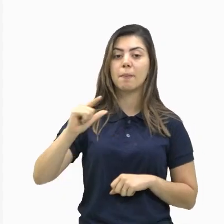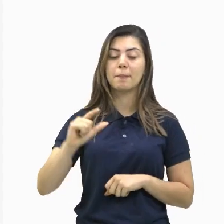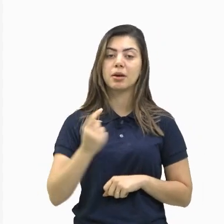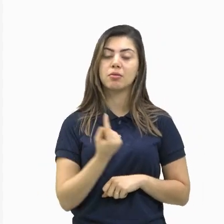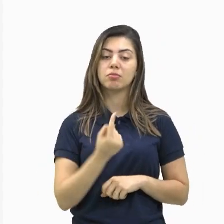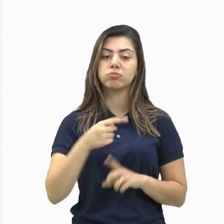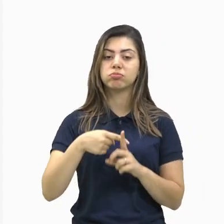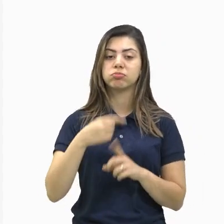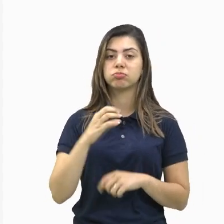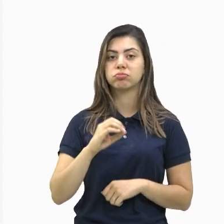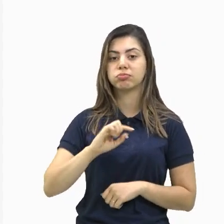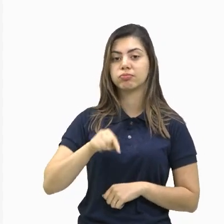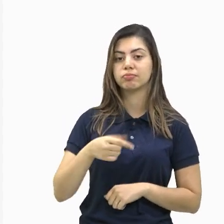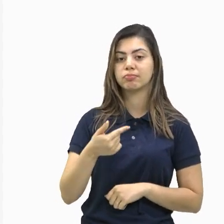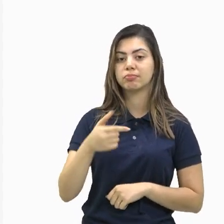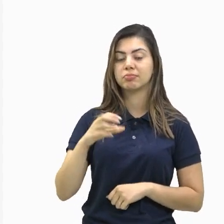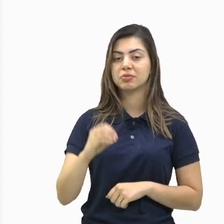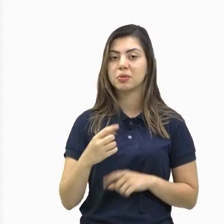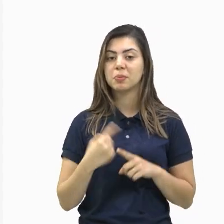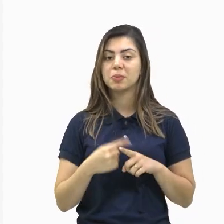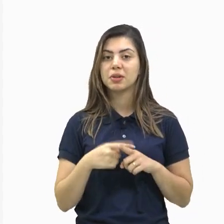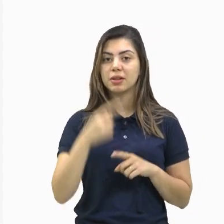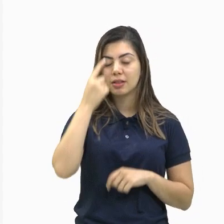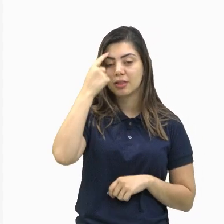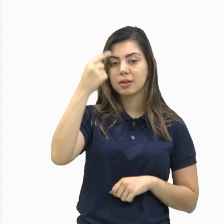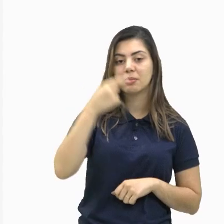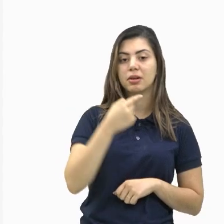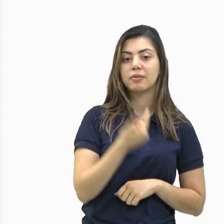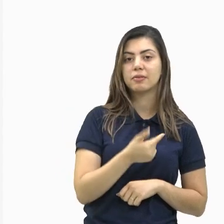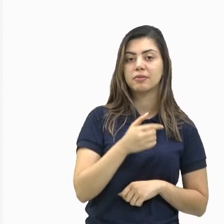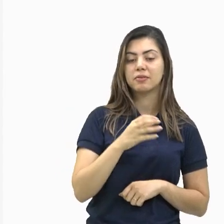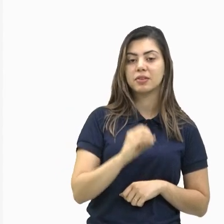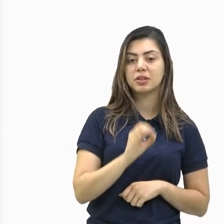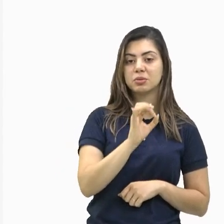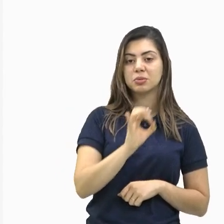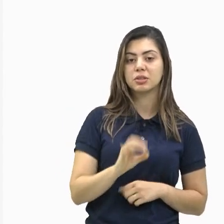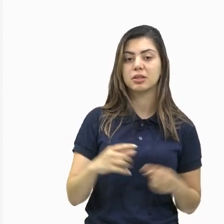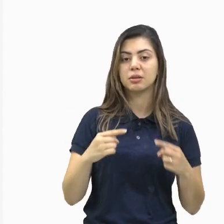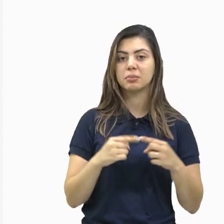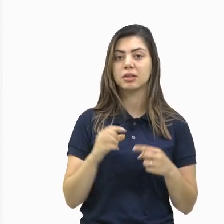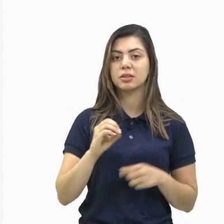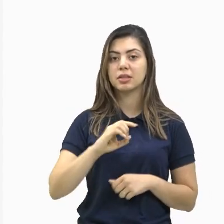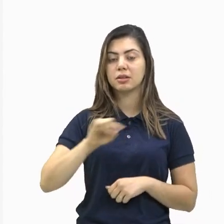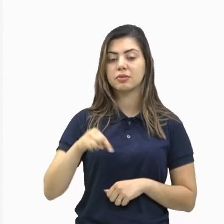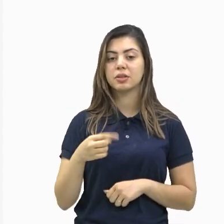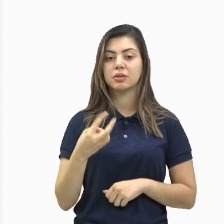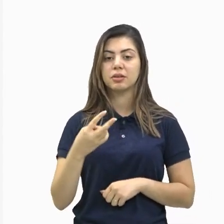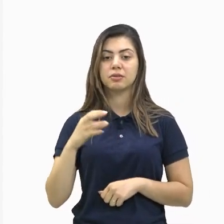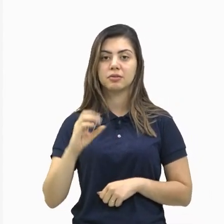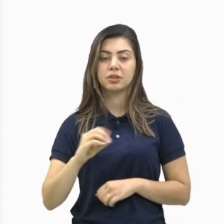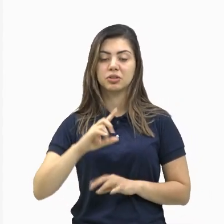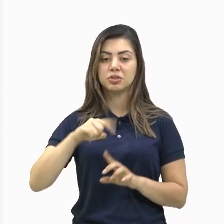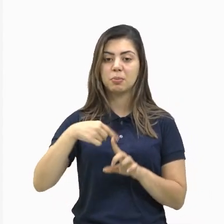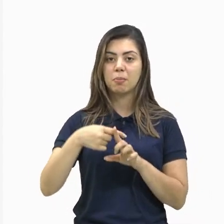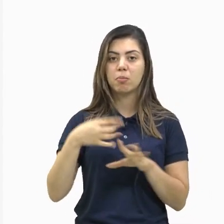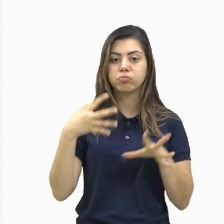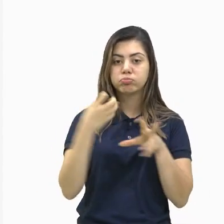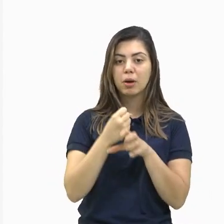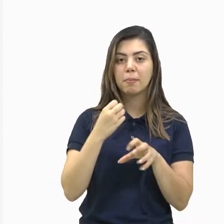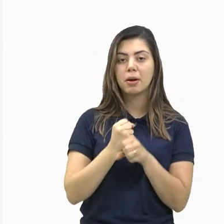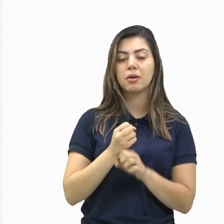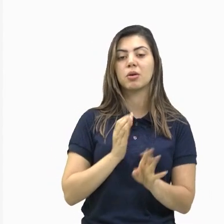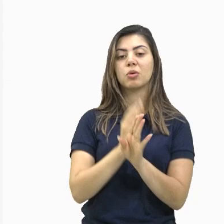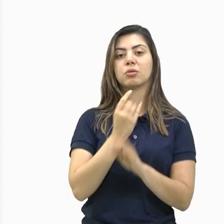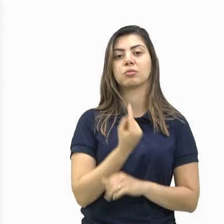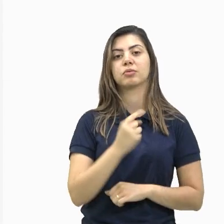mais 0,20, porque 20% equivale a 0,2 ou 0,20, e somando, o nosso fator de aumento aqui passa a ser,